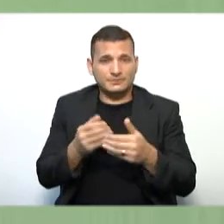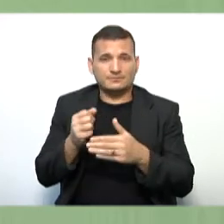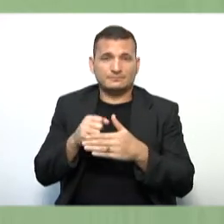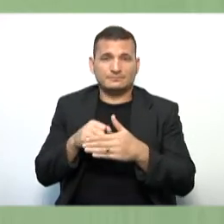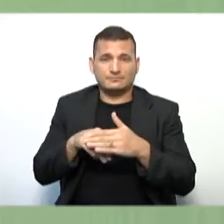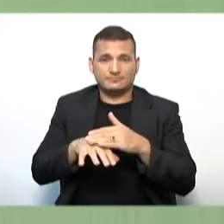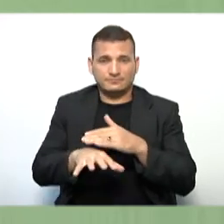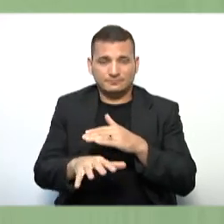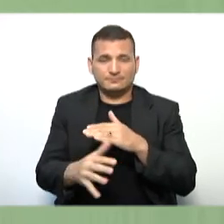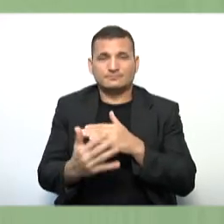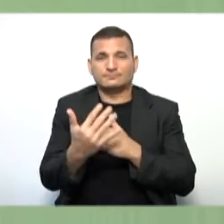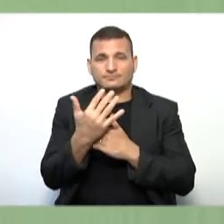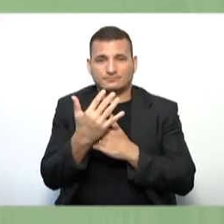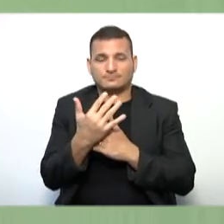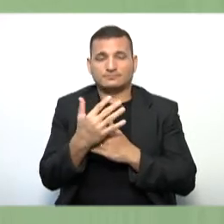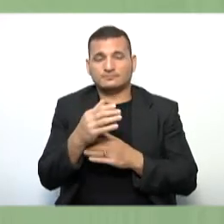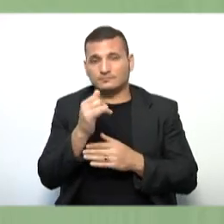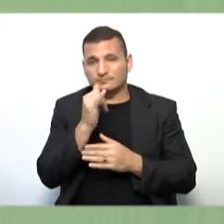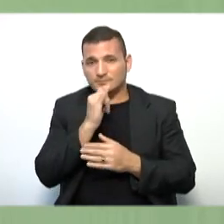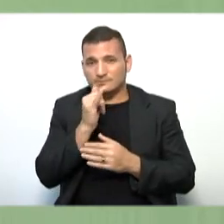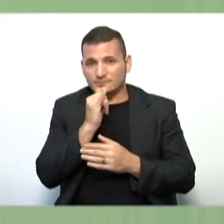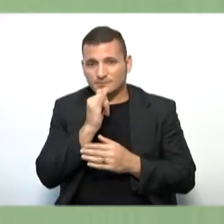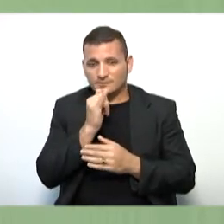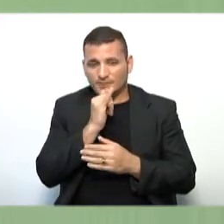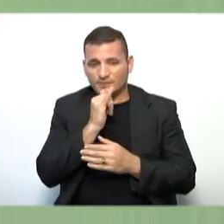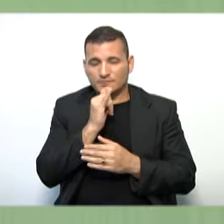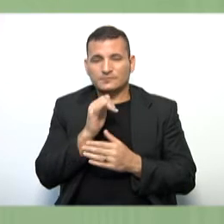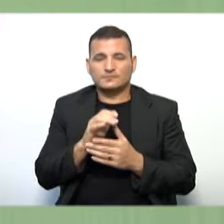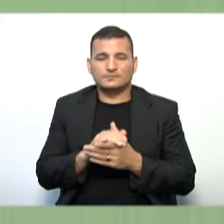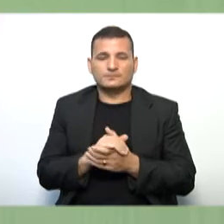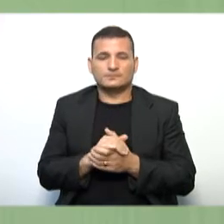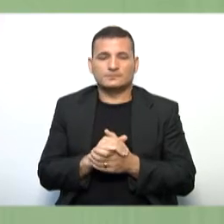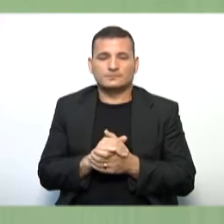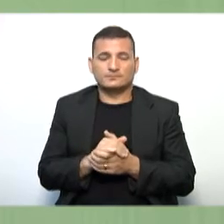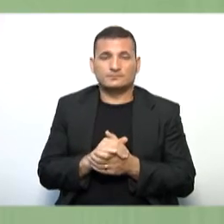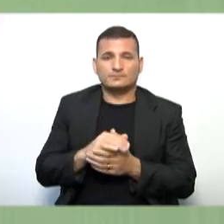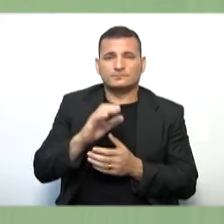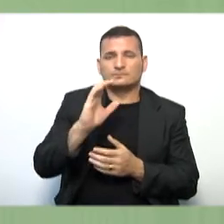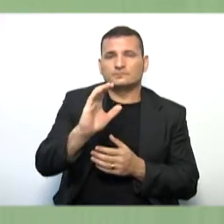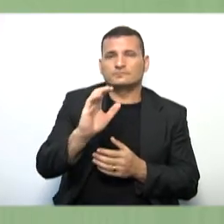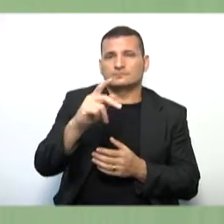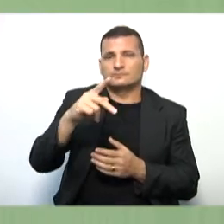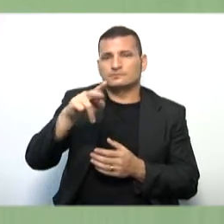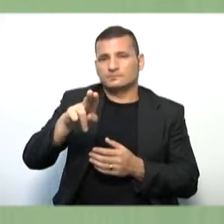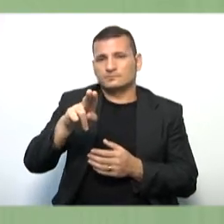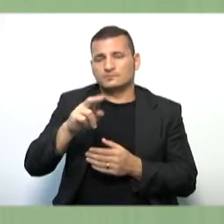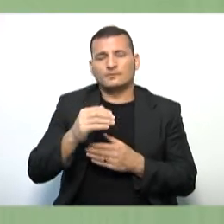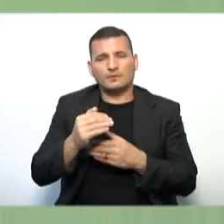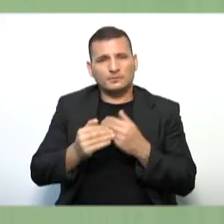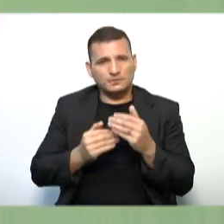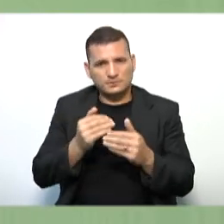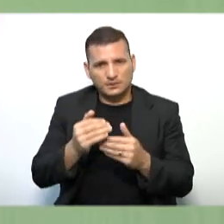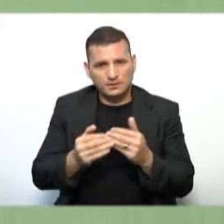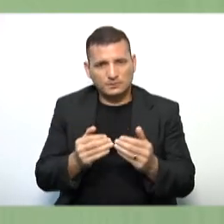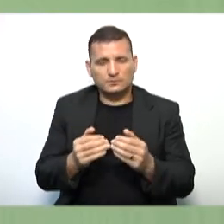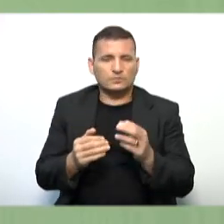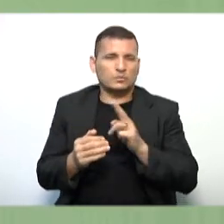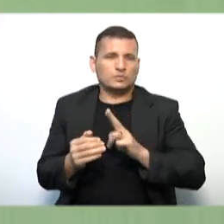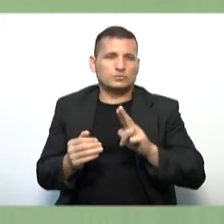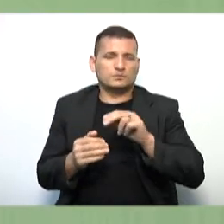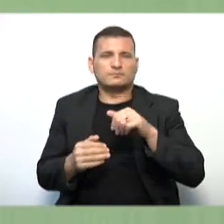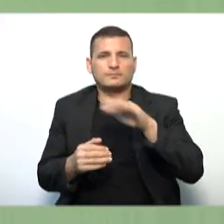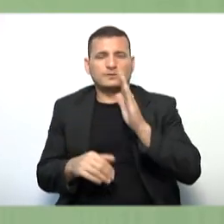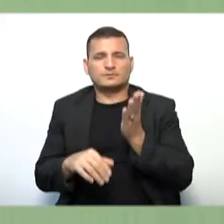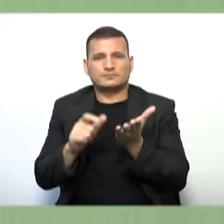saída. Um exemplo de processos de CPU ou processos que demandam mais uso